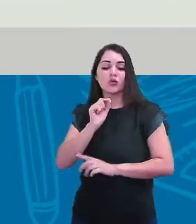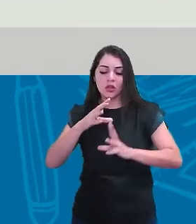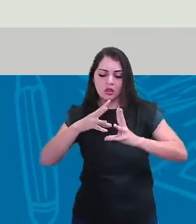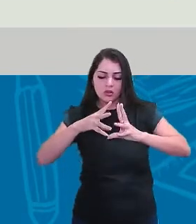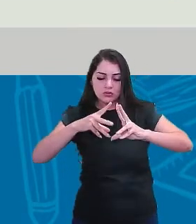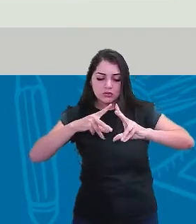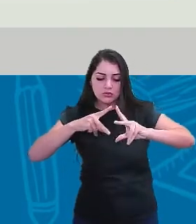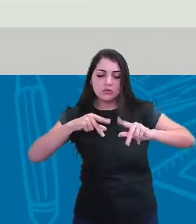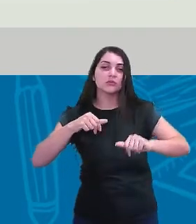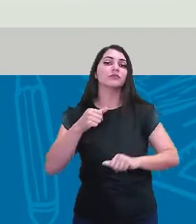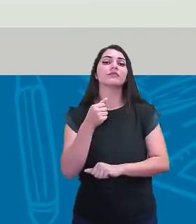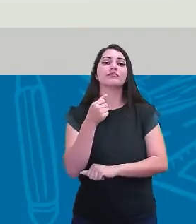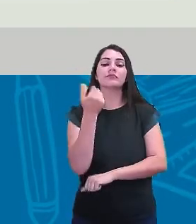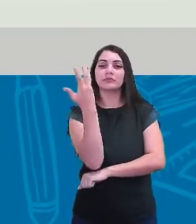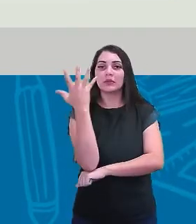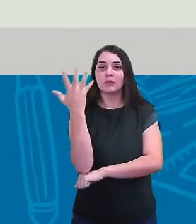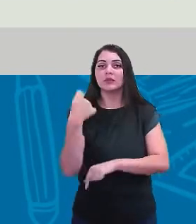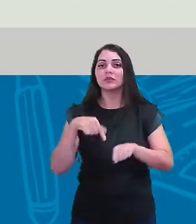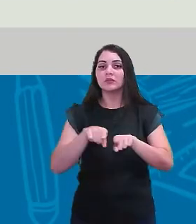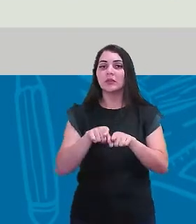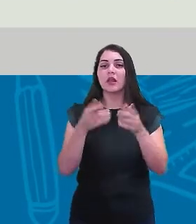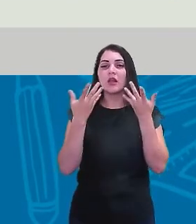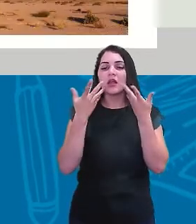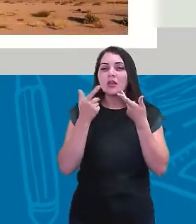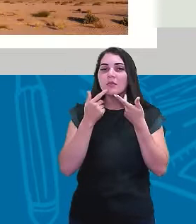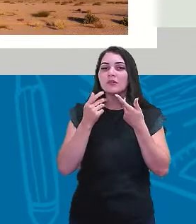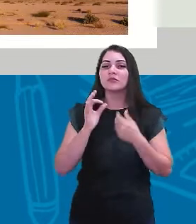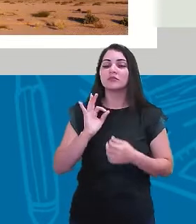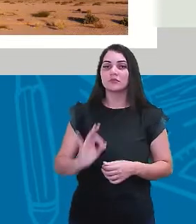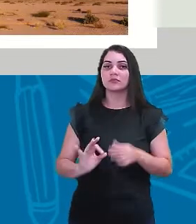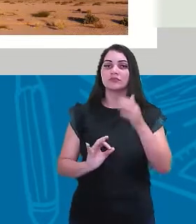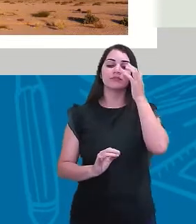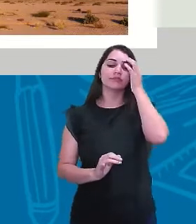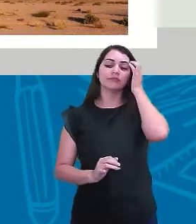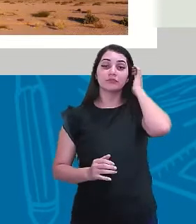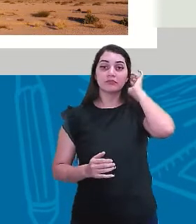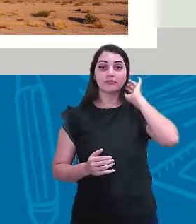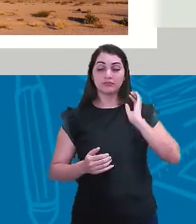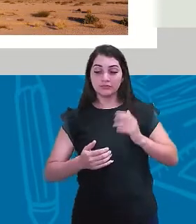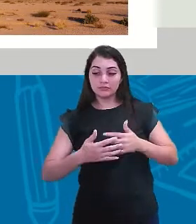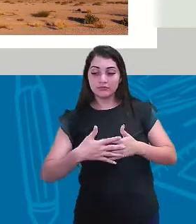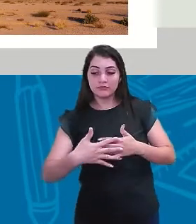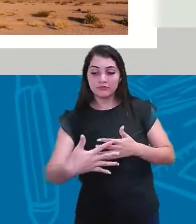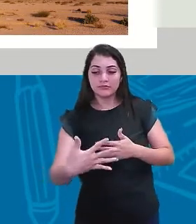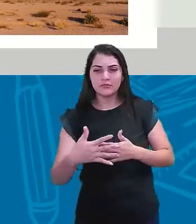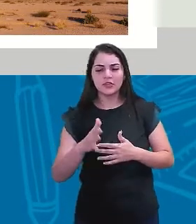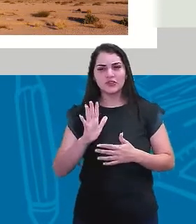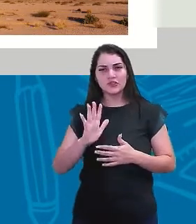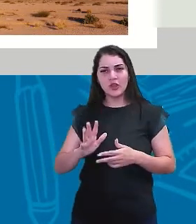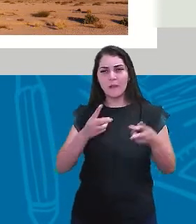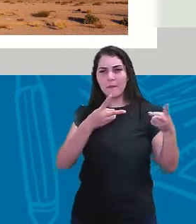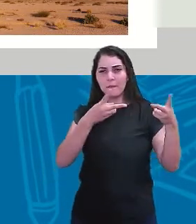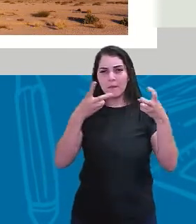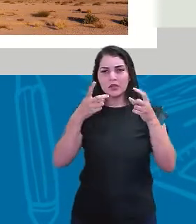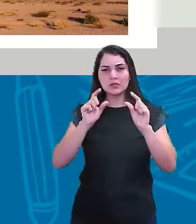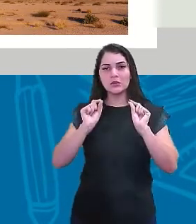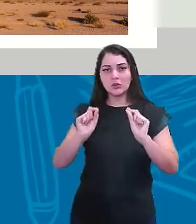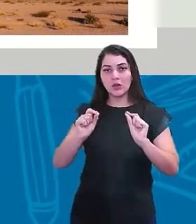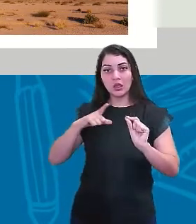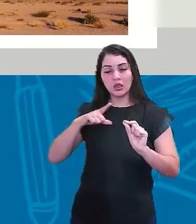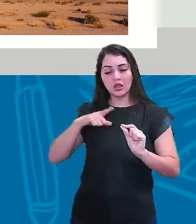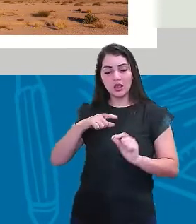de animais. Tá certo? Seguindo, presta atenção. Você já percebeu que